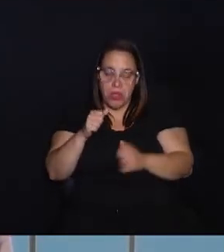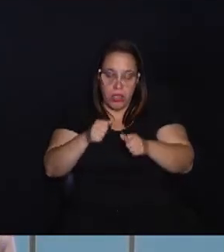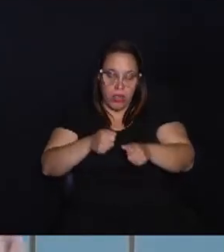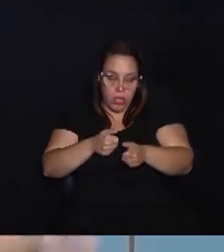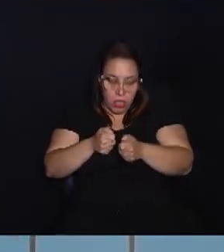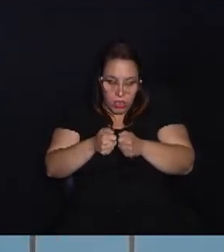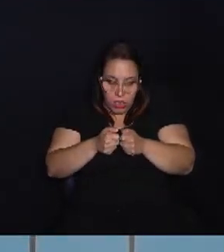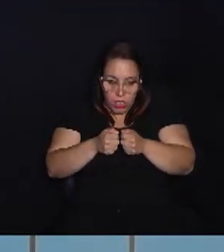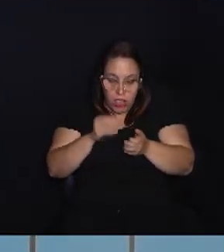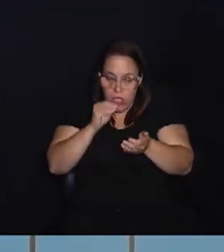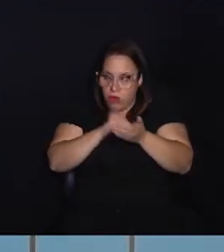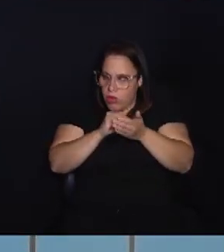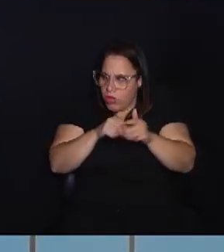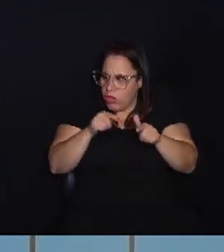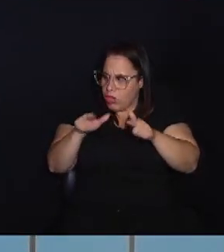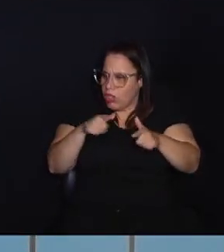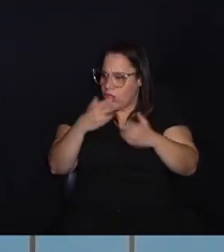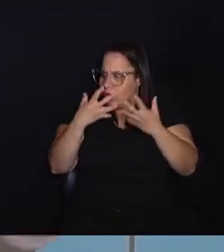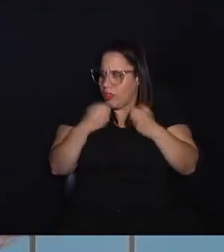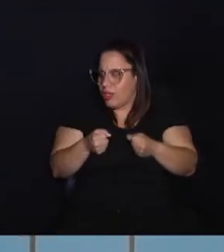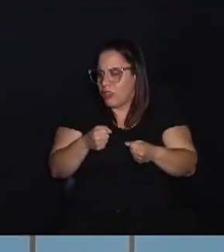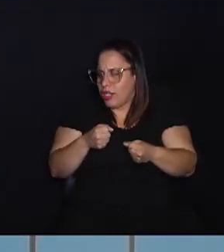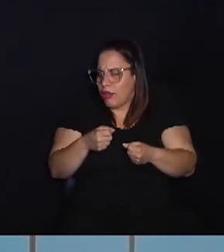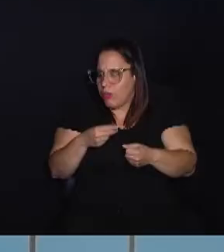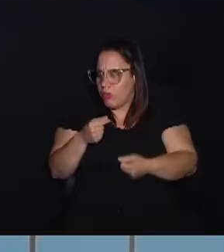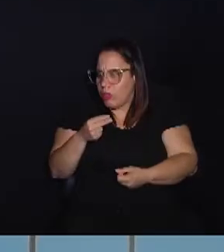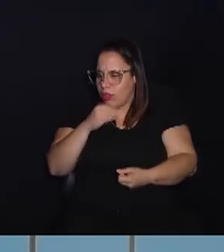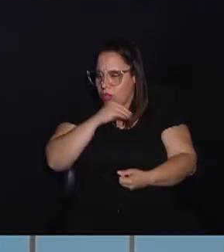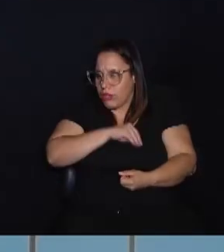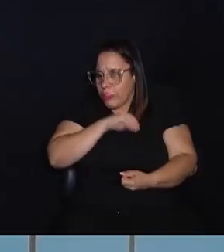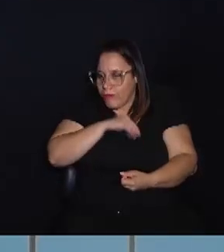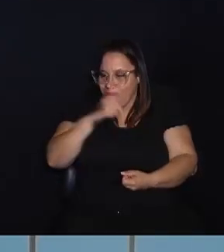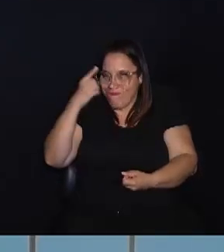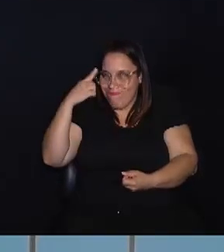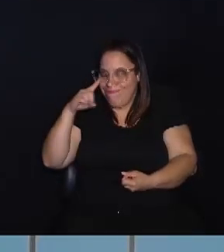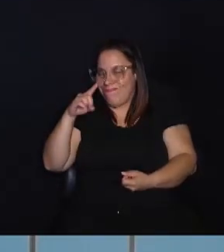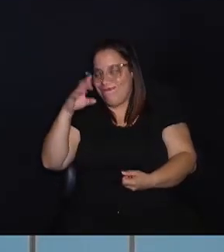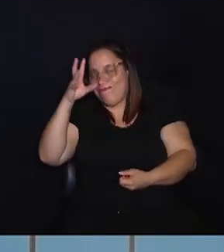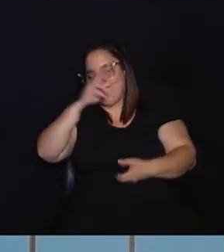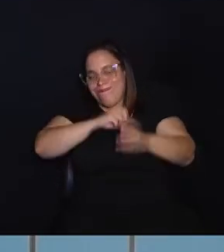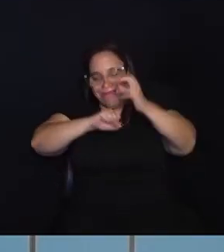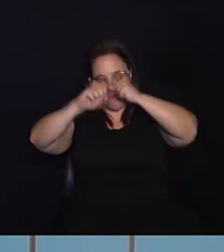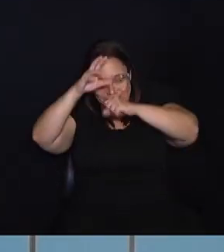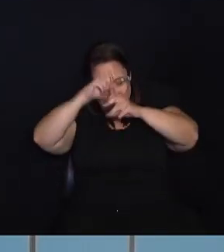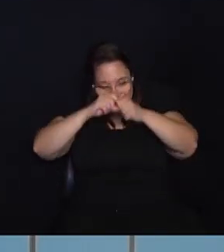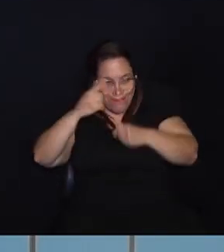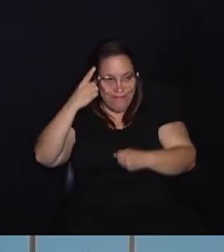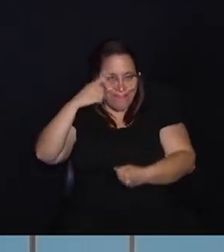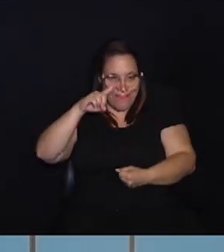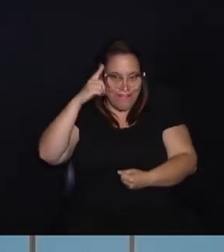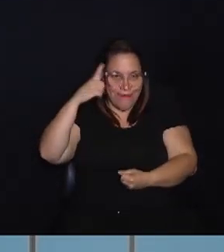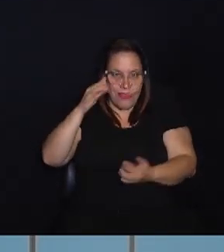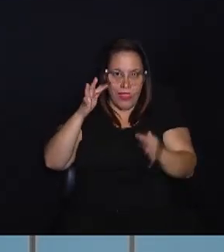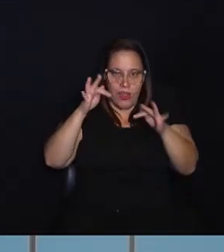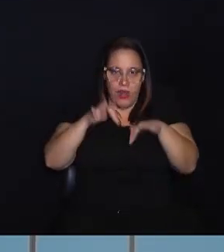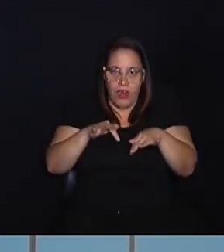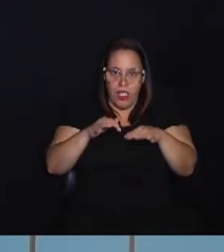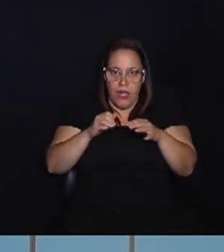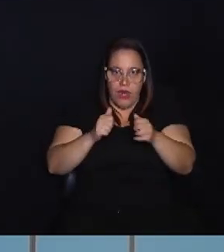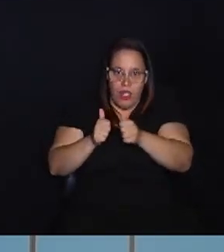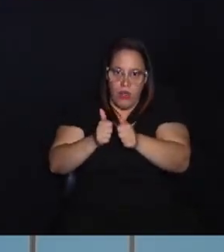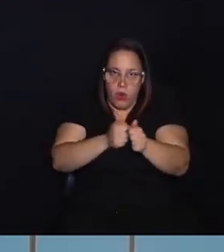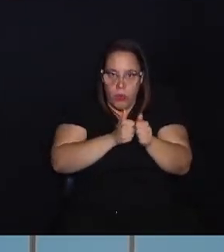seu trabalho, você não vai receber o salário naquele dia. São coisas que eles vão aprender que é o dia a dia. E por último, o